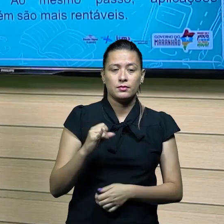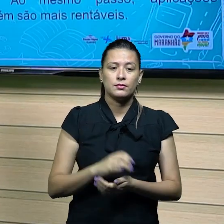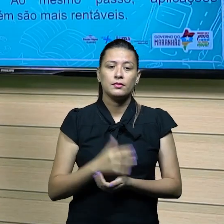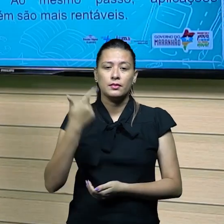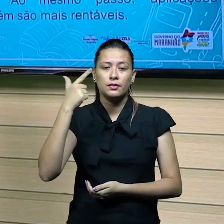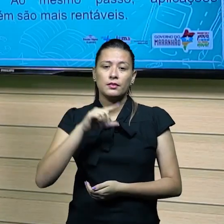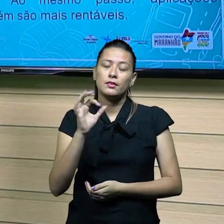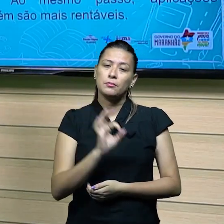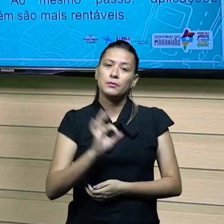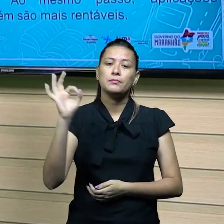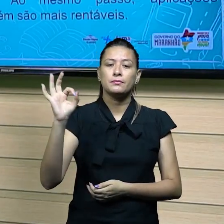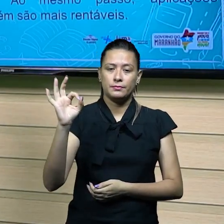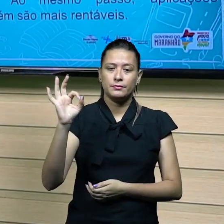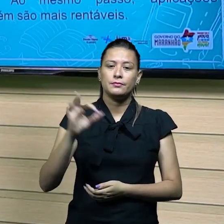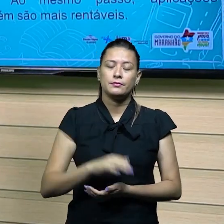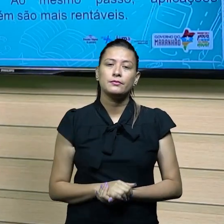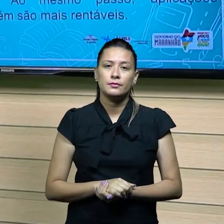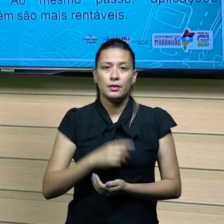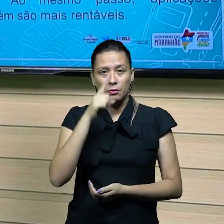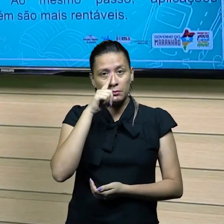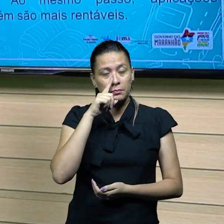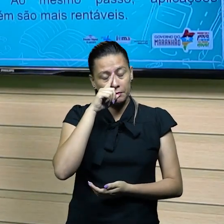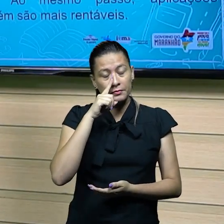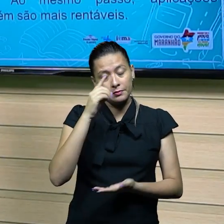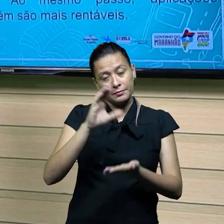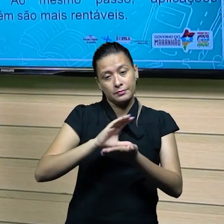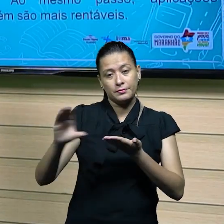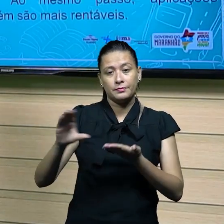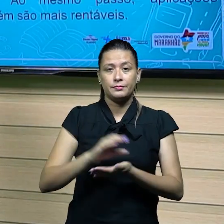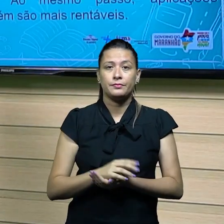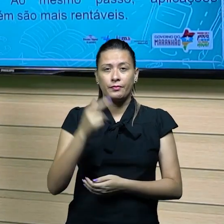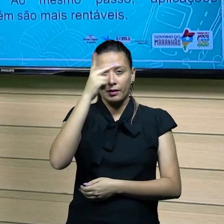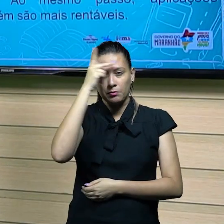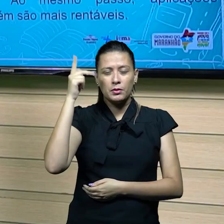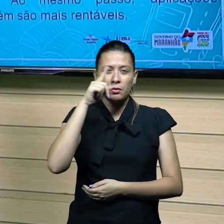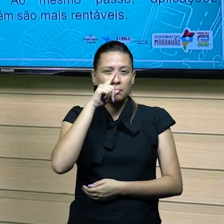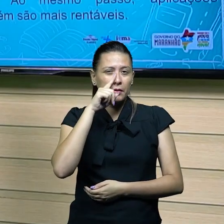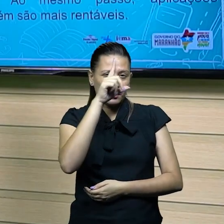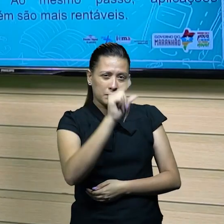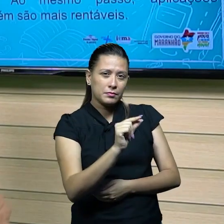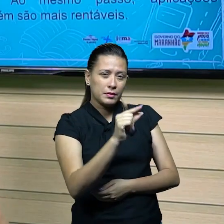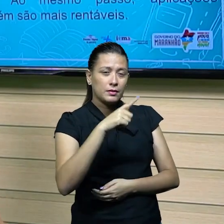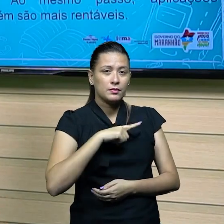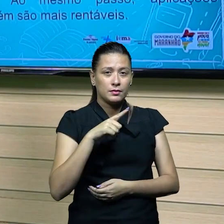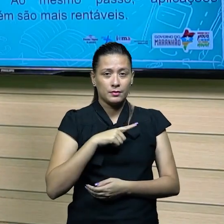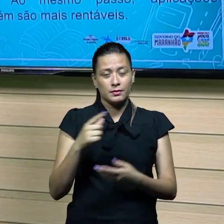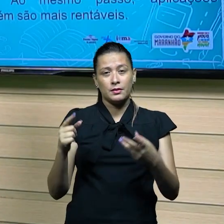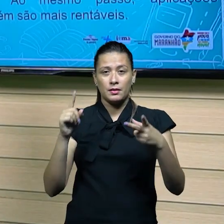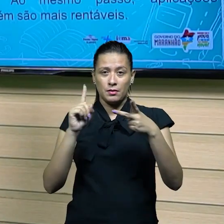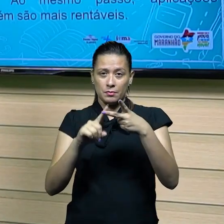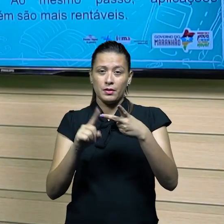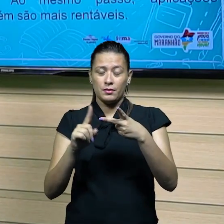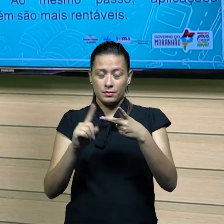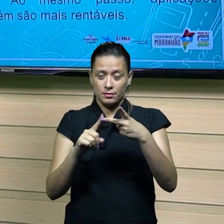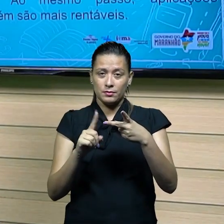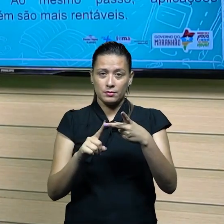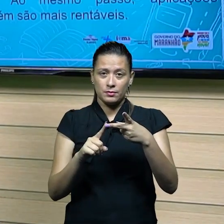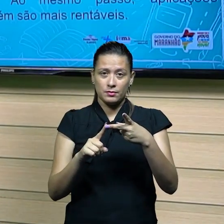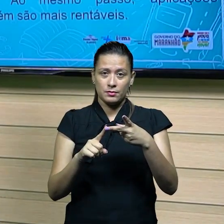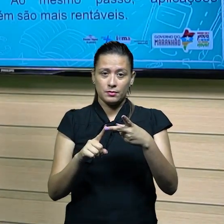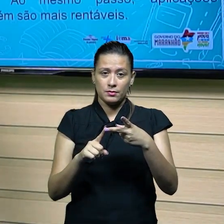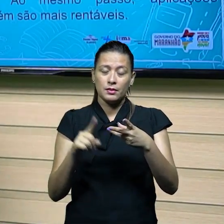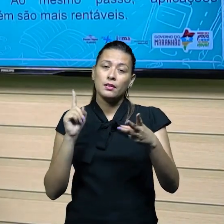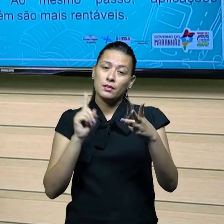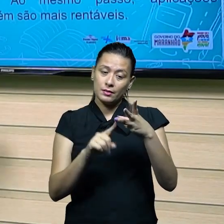menor, que ele tenha uma rentabilidade menor. Ou seja, ele vai não vai correr risco naquele investimento, porém ele vai ganhar